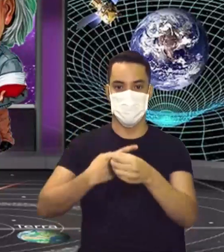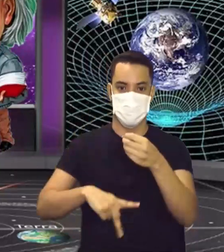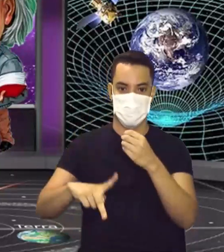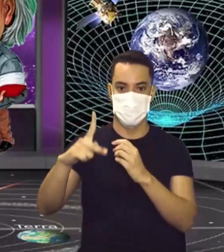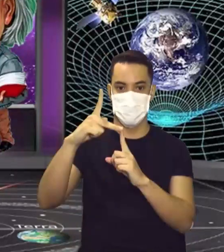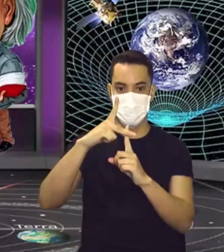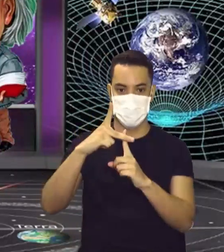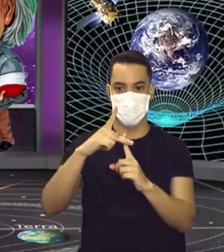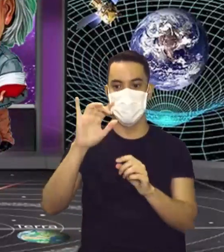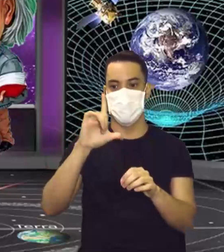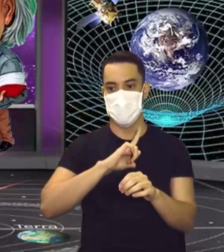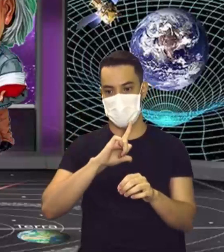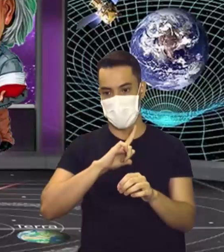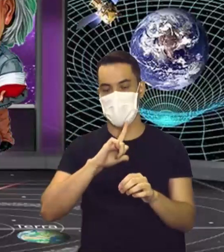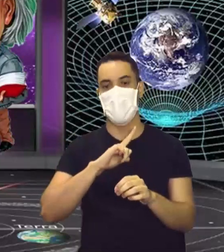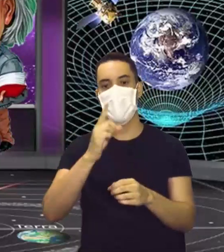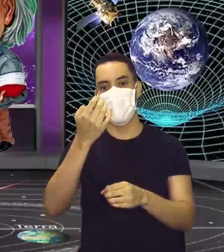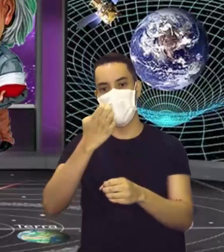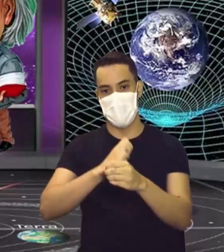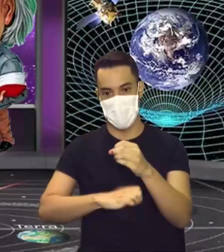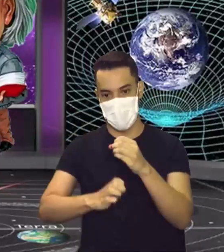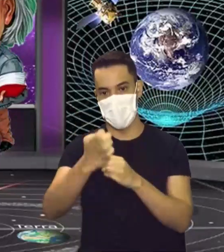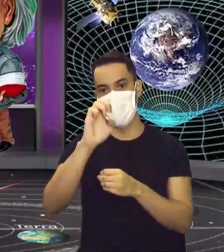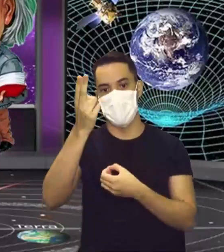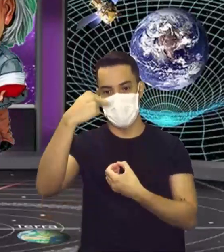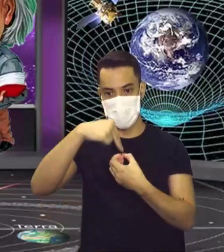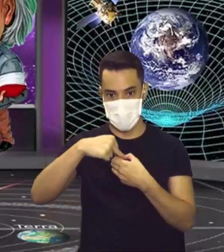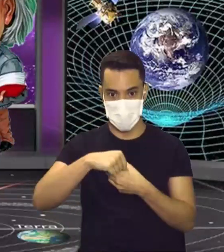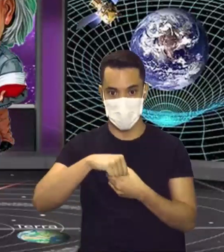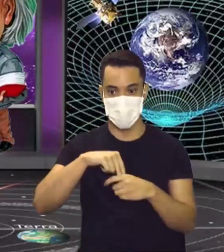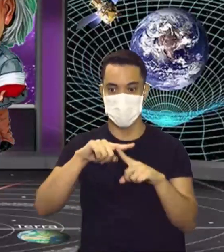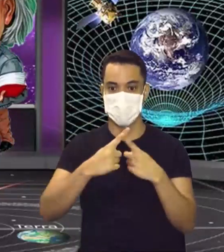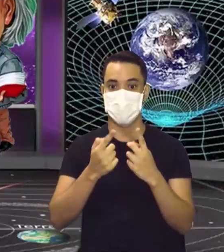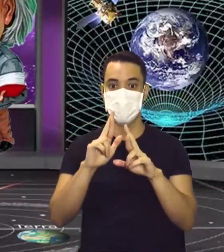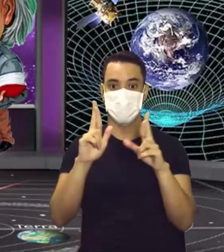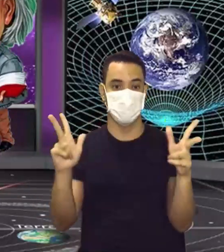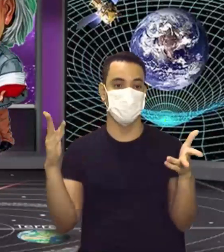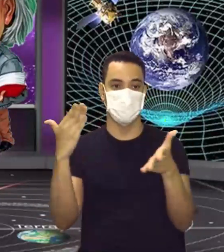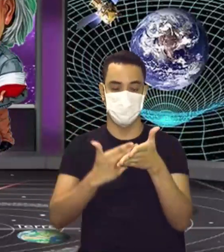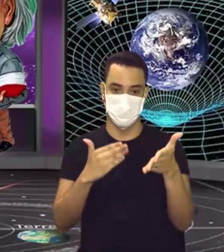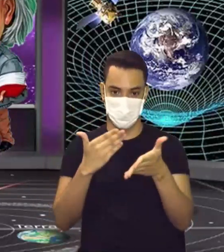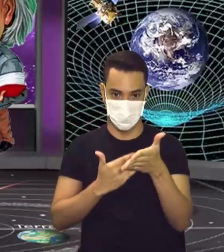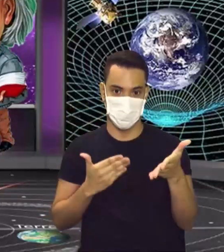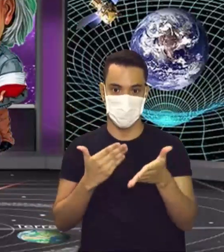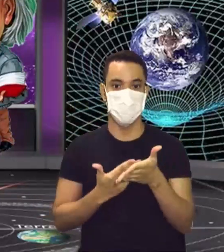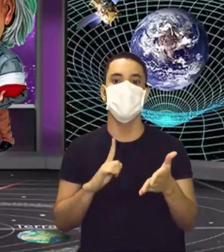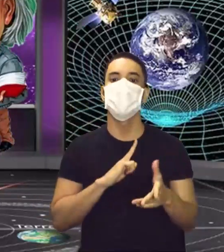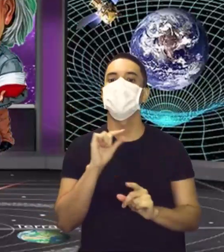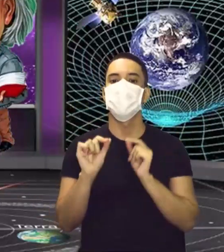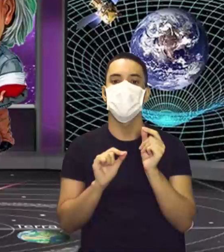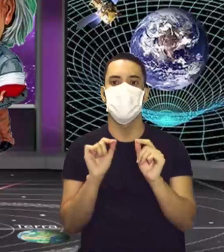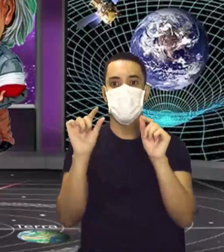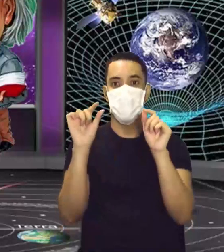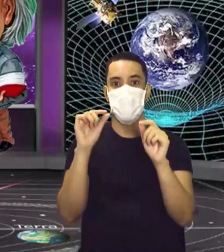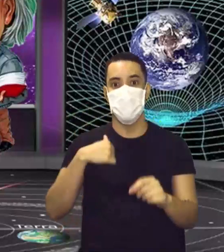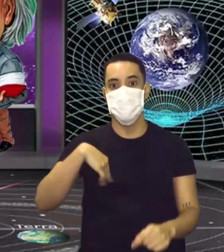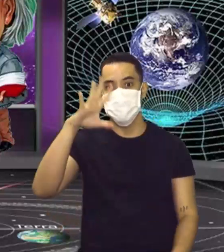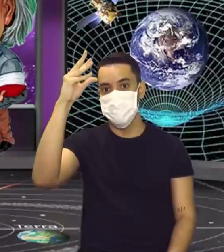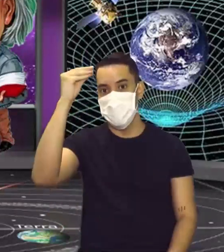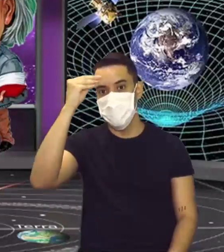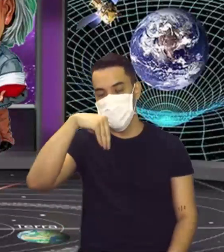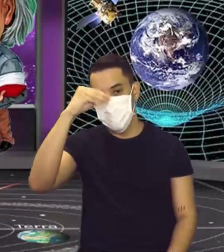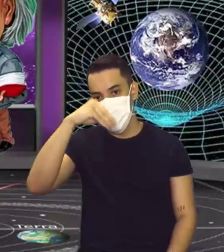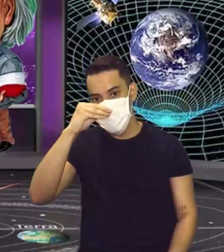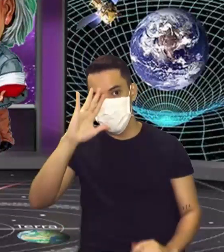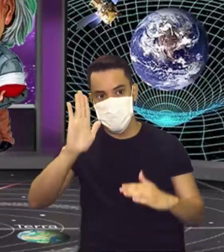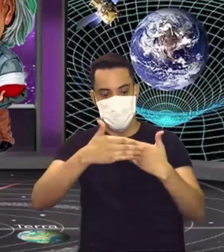meus elétrons ali. Qual é a diferença? É que nos isolantes, esses elétrons estão com mais força ligados